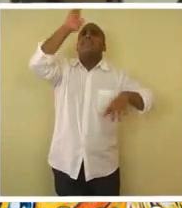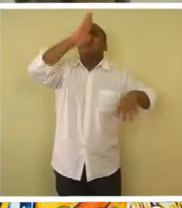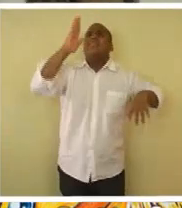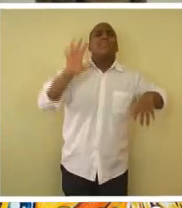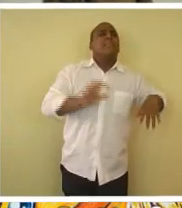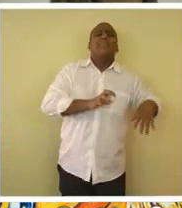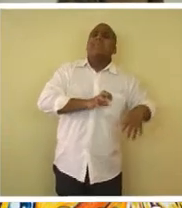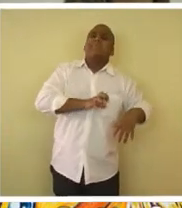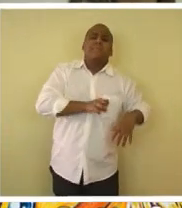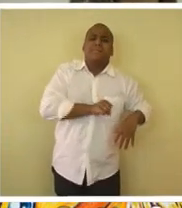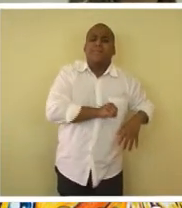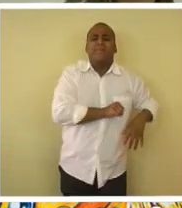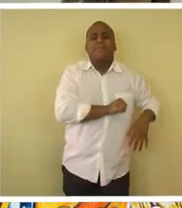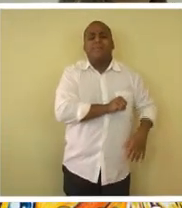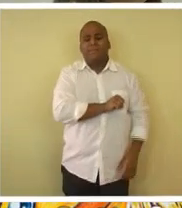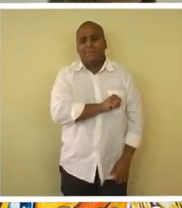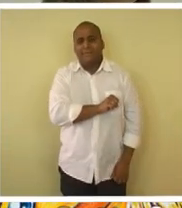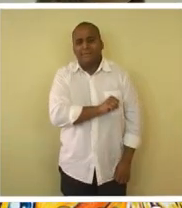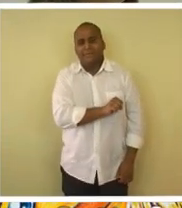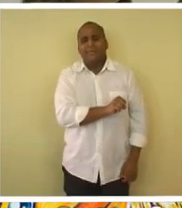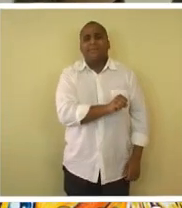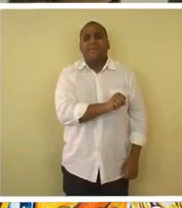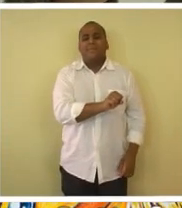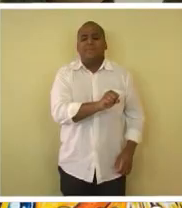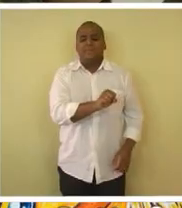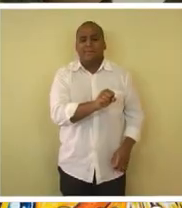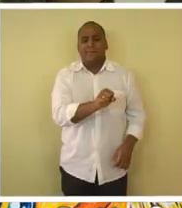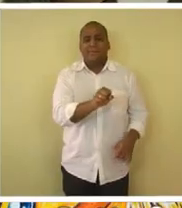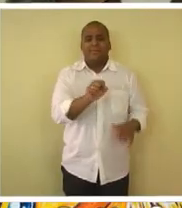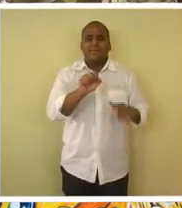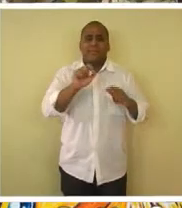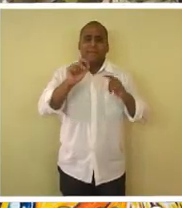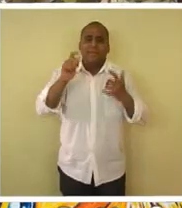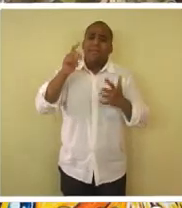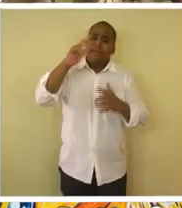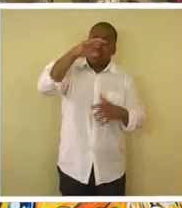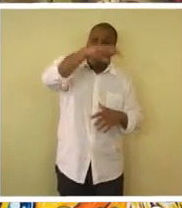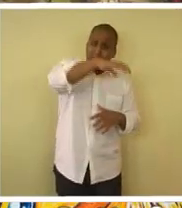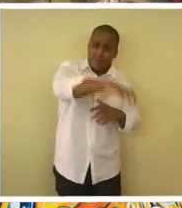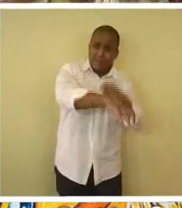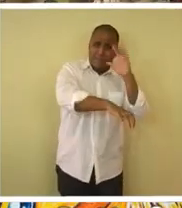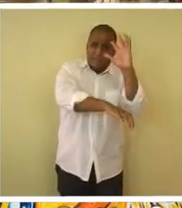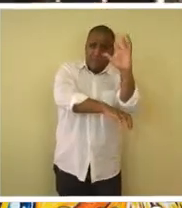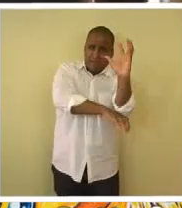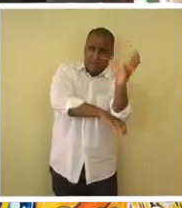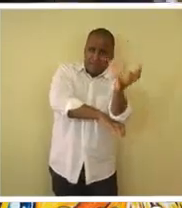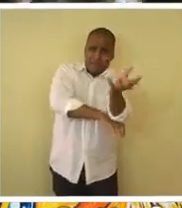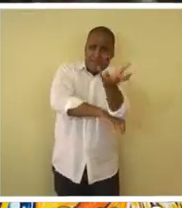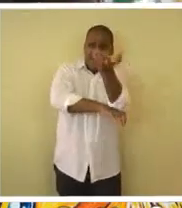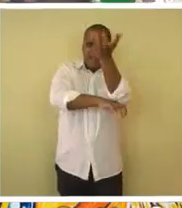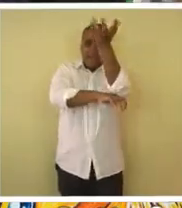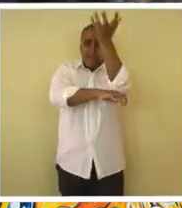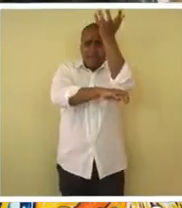Eu sou a raiz Da